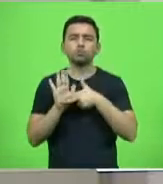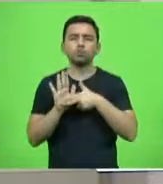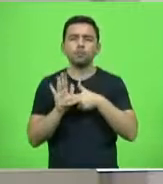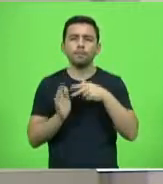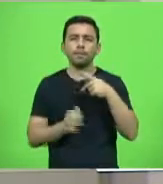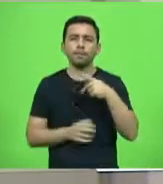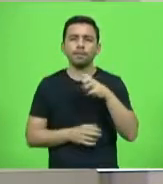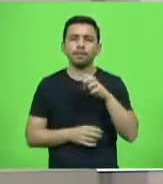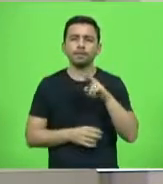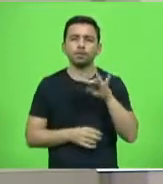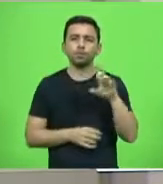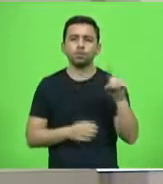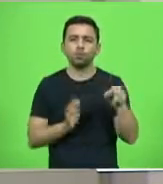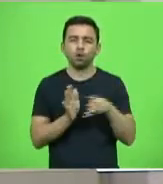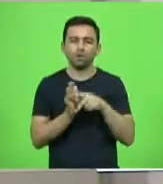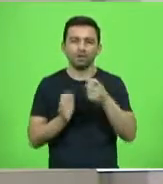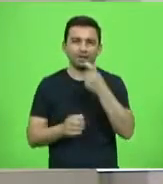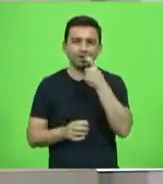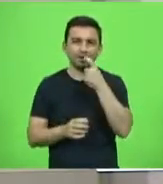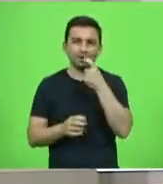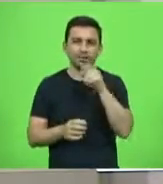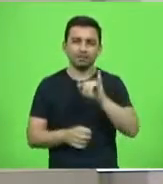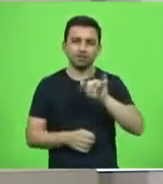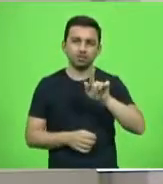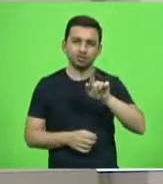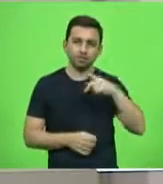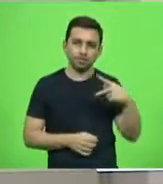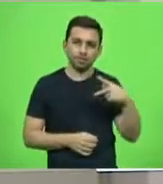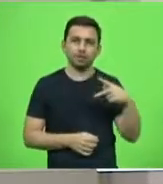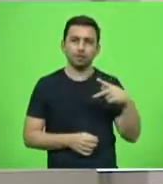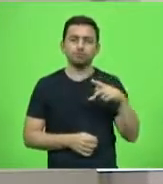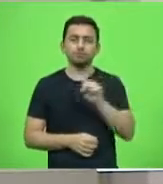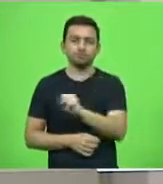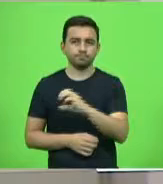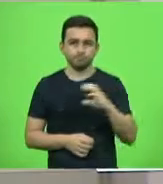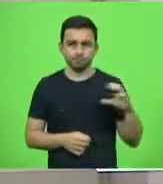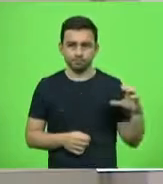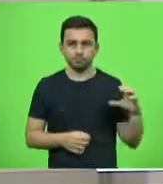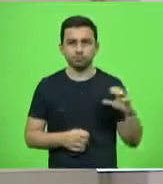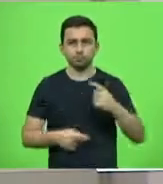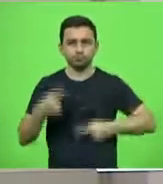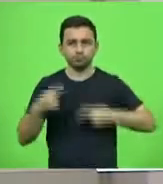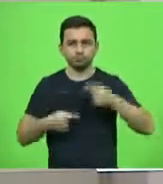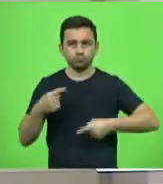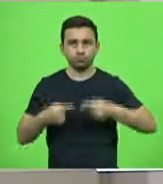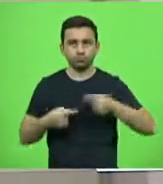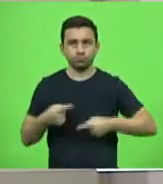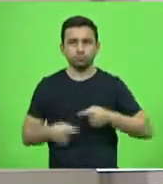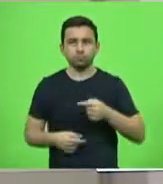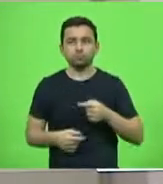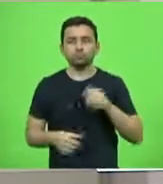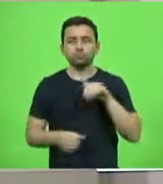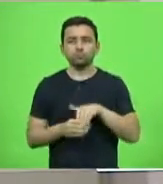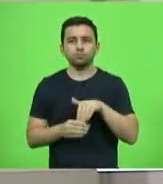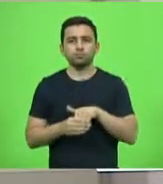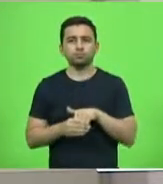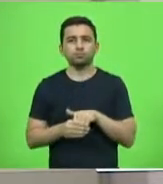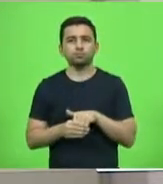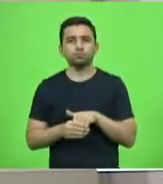odontologistas para o IGP de Santa Catarina. Em discussão. Em votação.